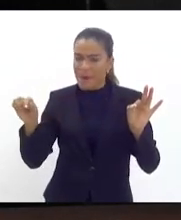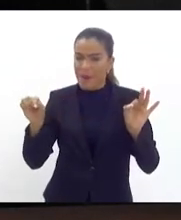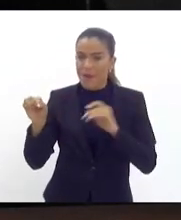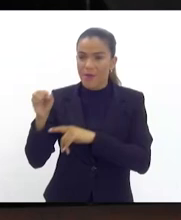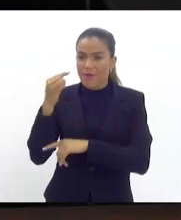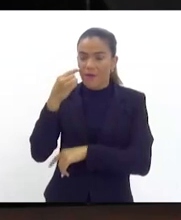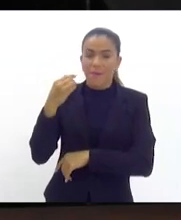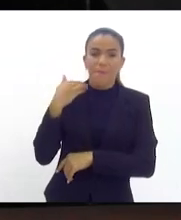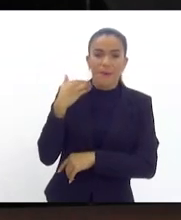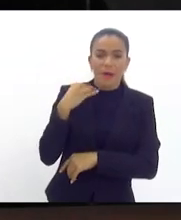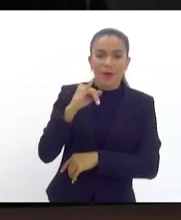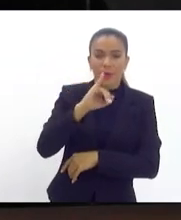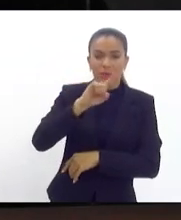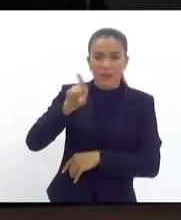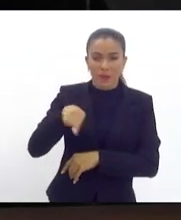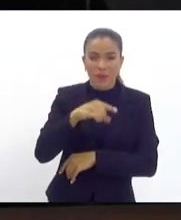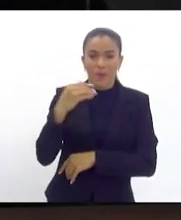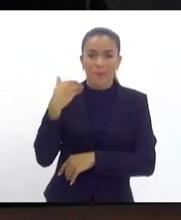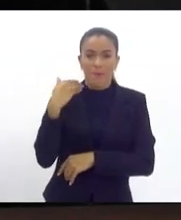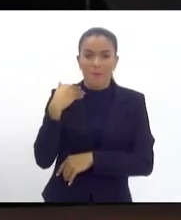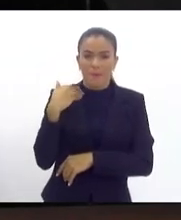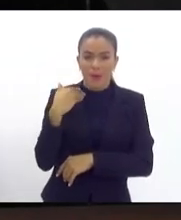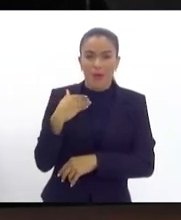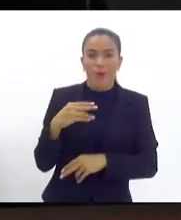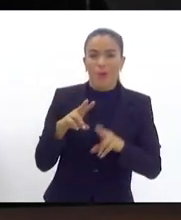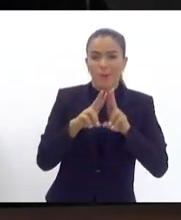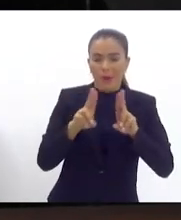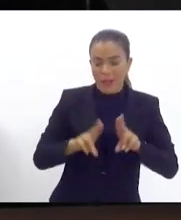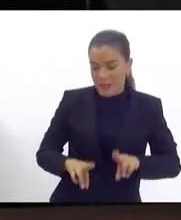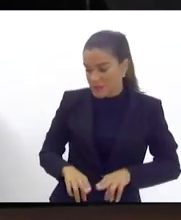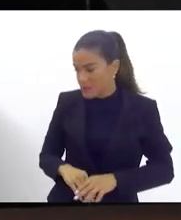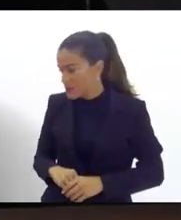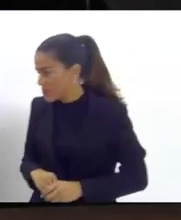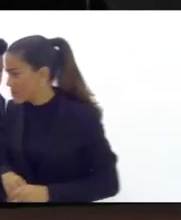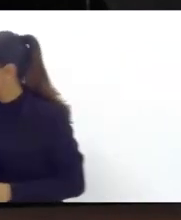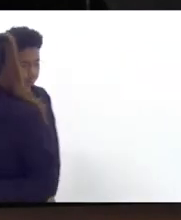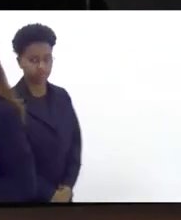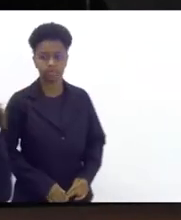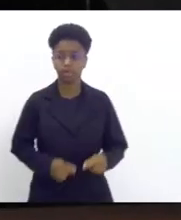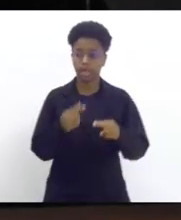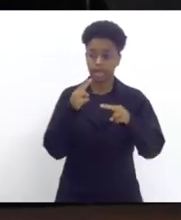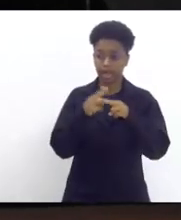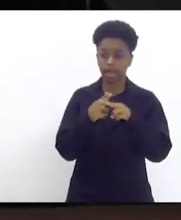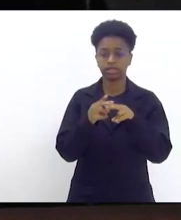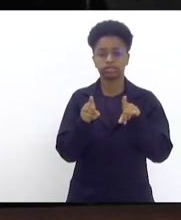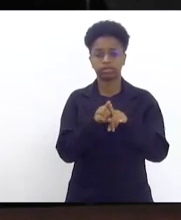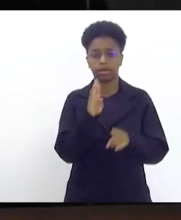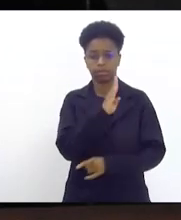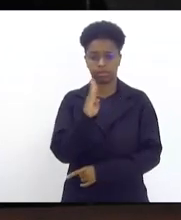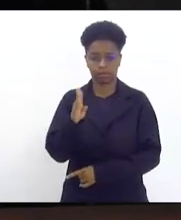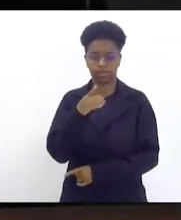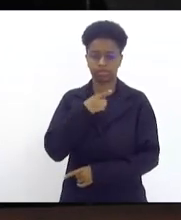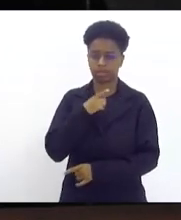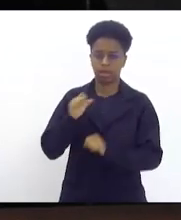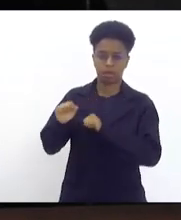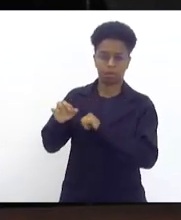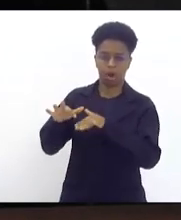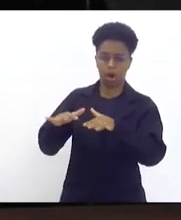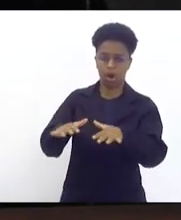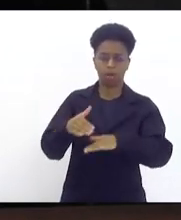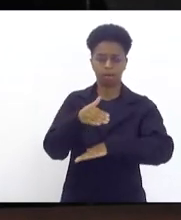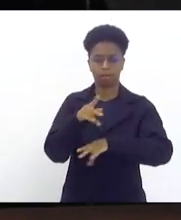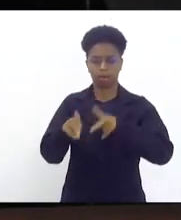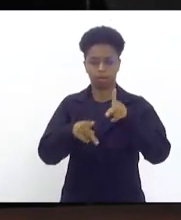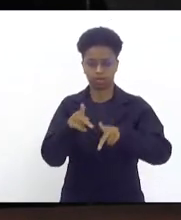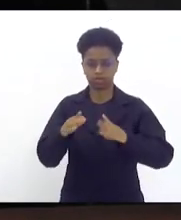banco Itaú o Banco Bradesco a Caixa Econômica o Banco do Brasil tomado de população de rua se a gente for